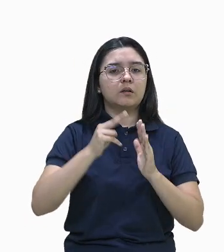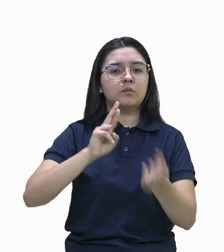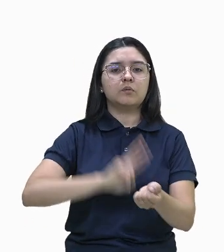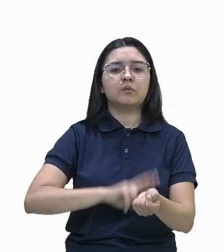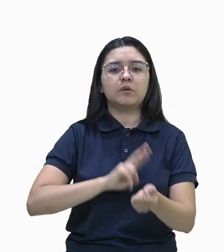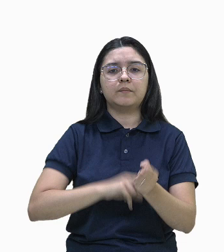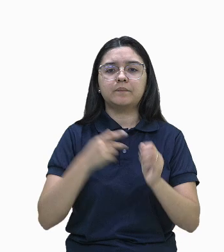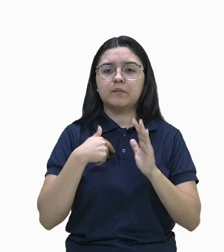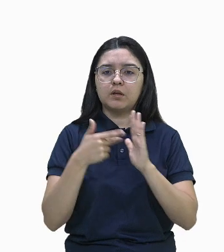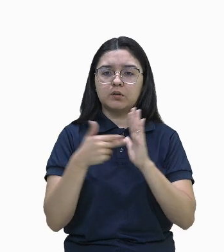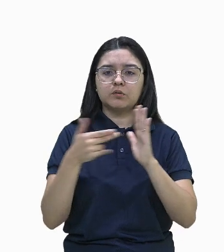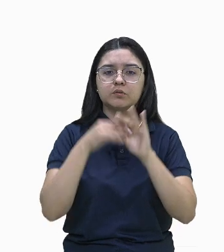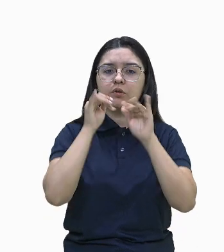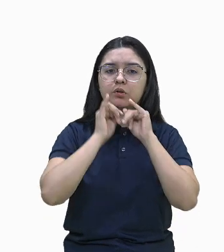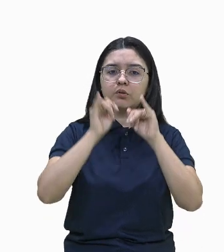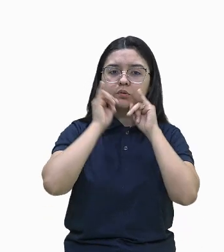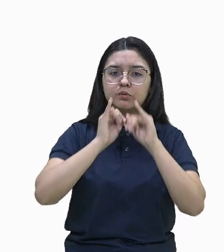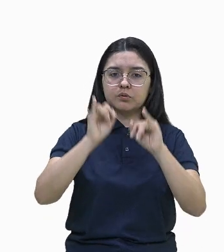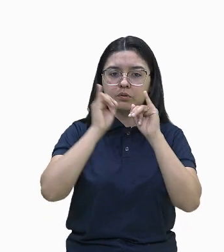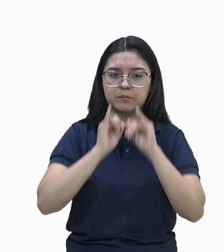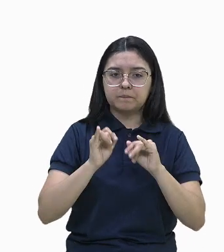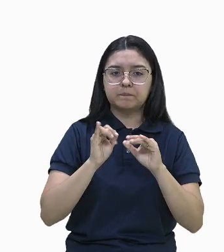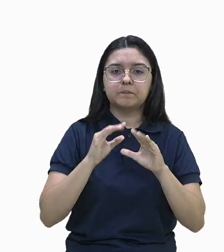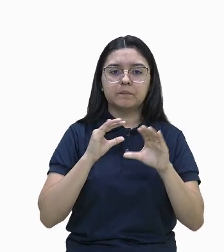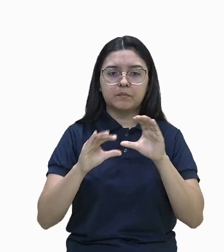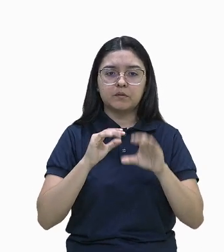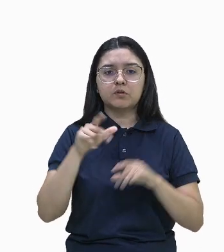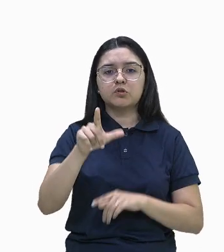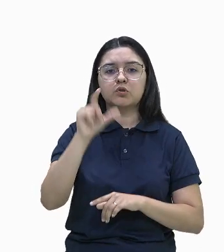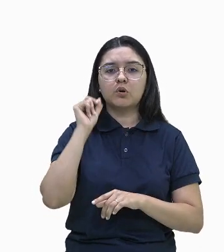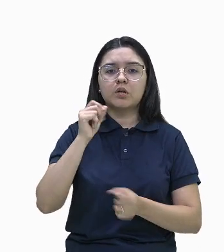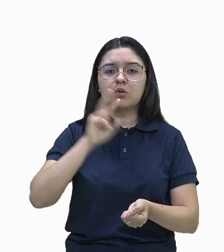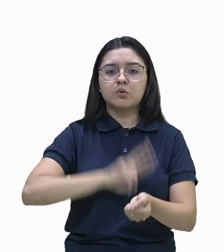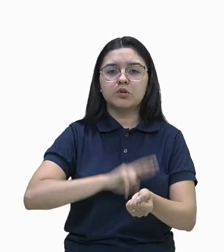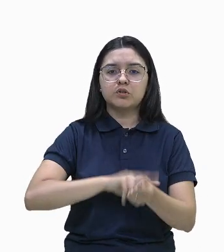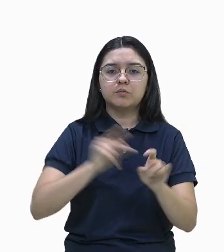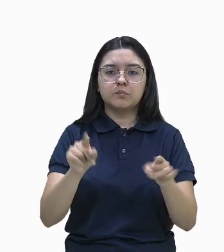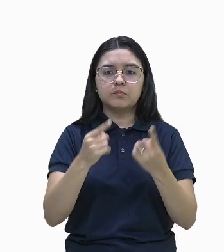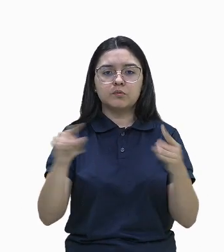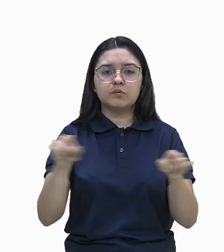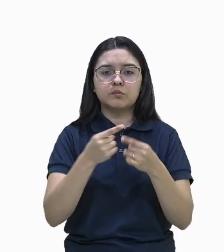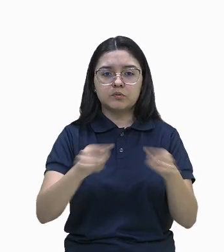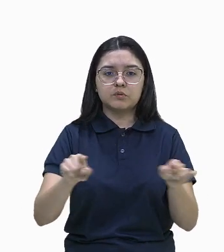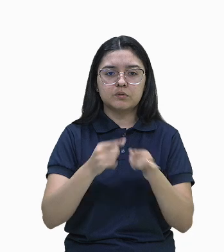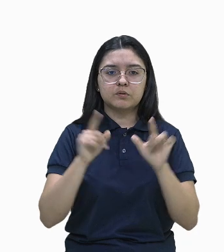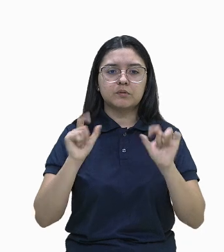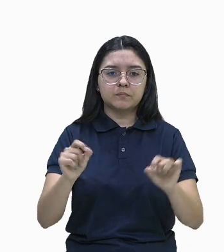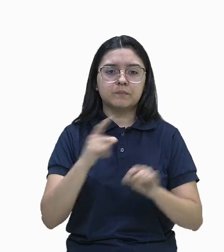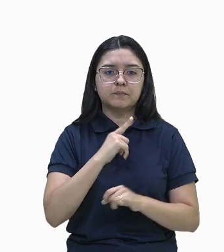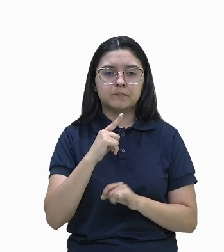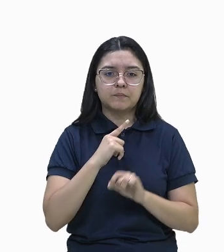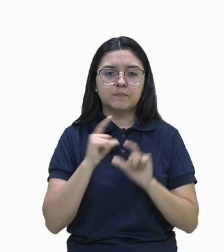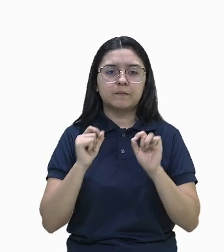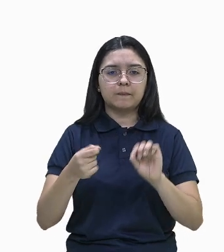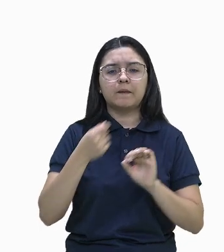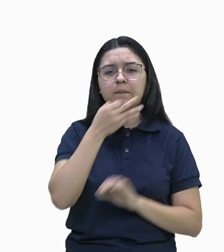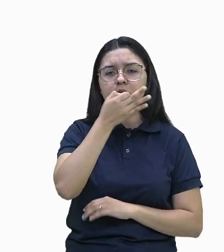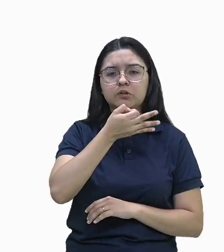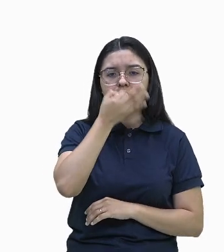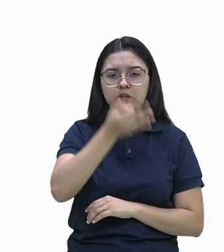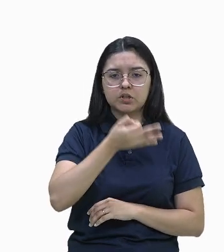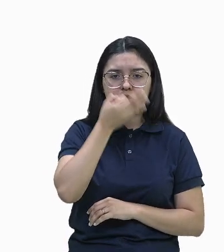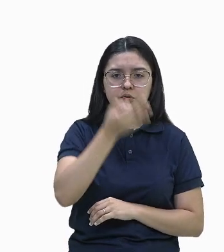notícia é anunciada pelo canto, escolhendo-se um ritmo musical que funcione como filtro crítico do que está